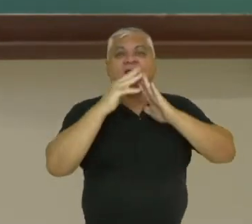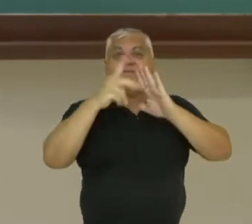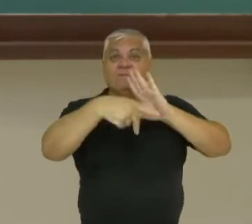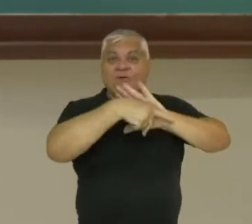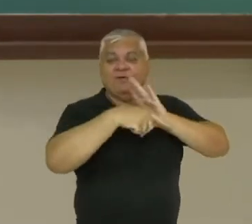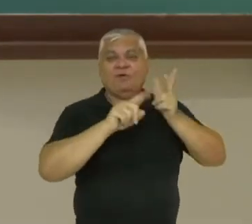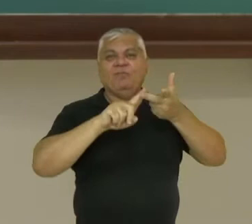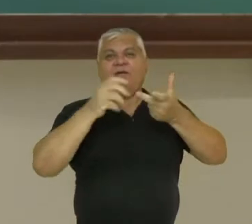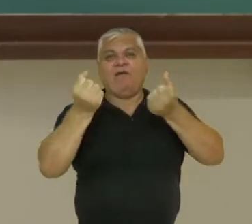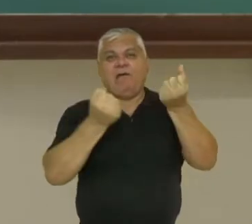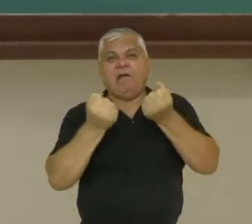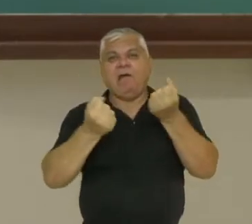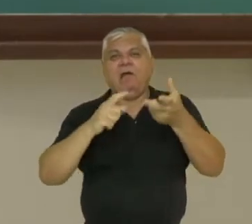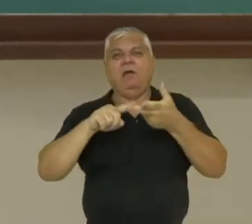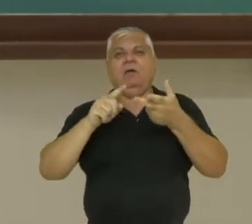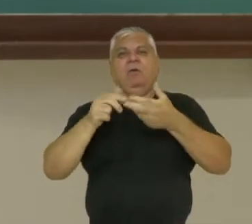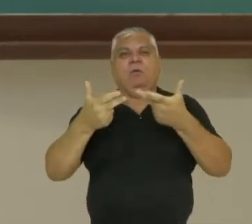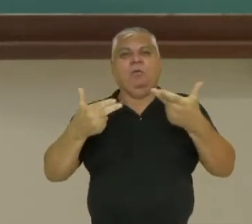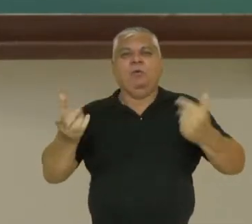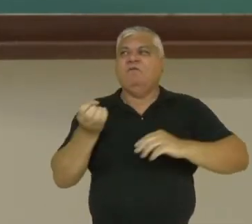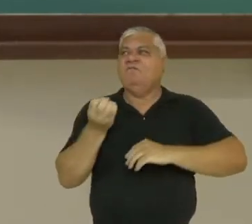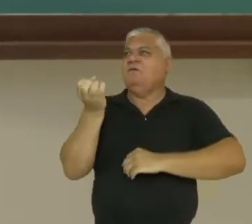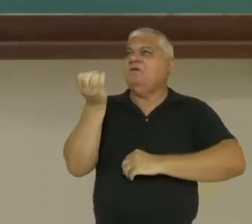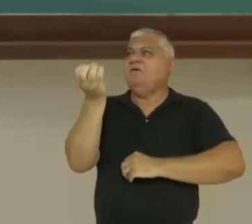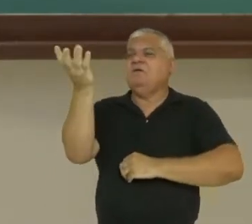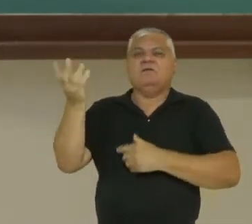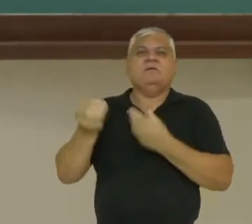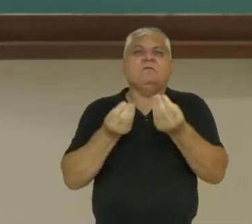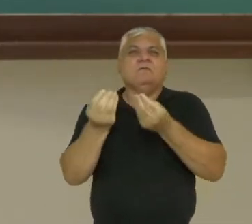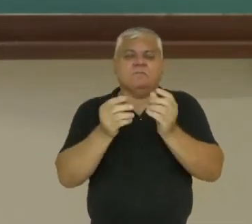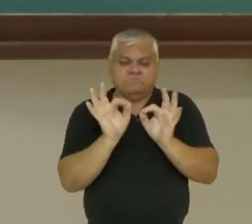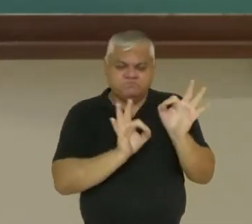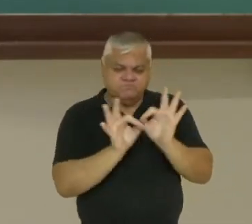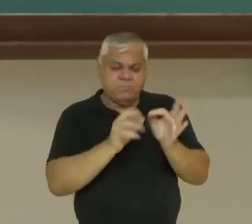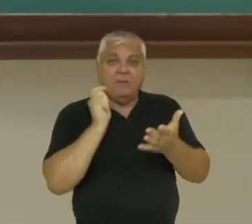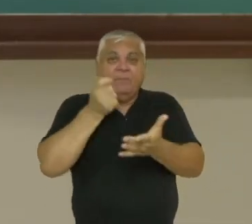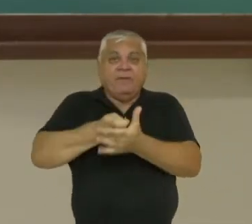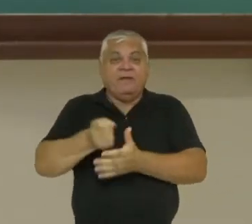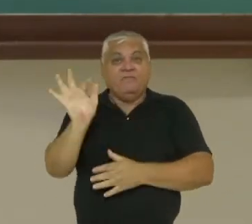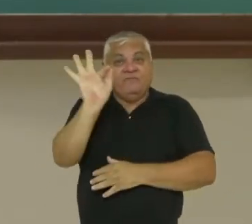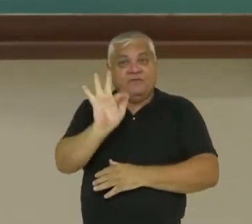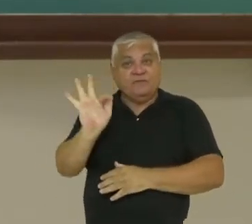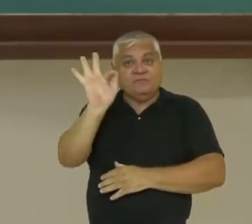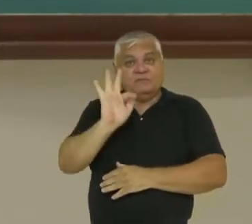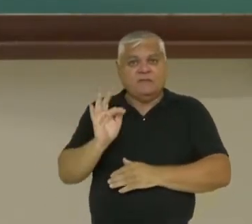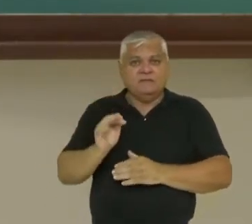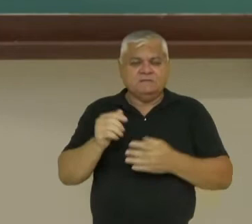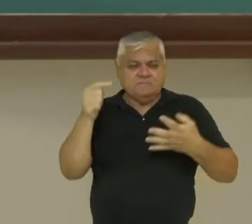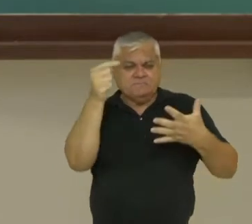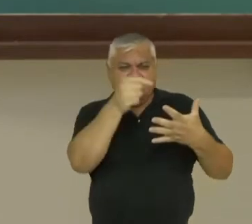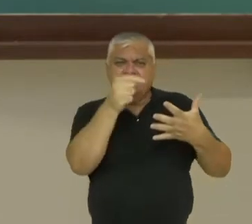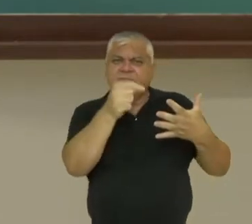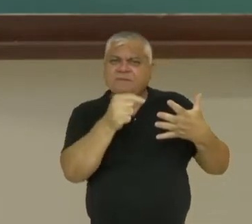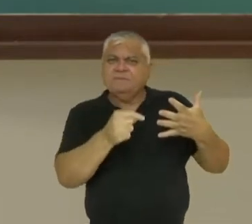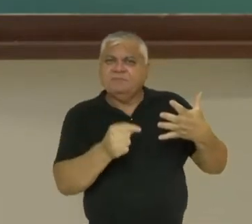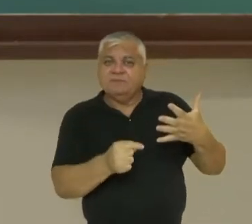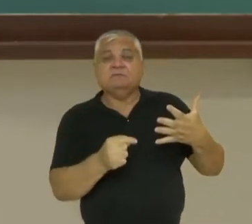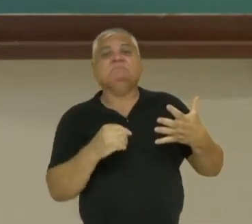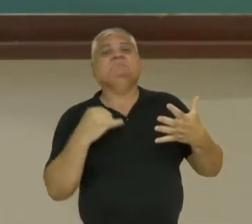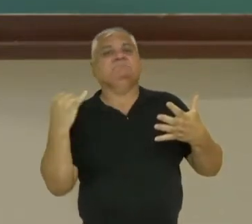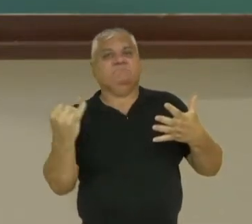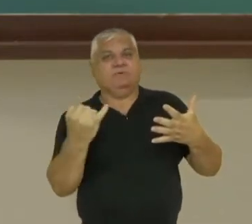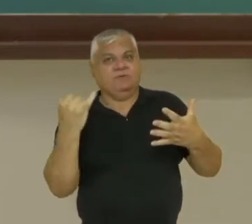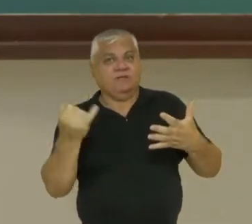própria, meu carro, minhas viagens, a minha faculdade e assim sucessivamente. Então é importante não